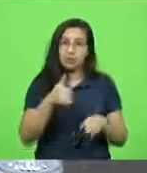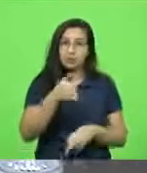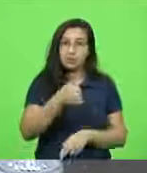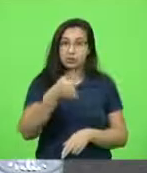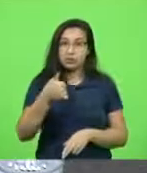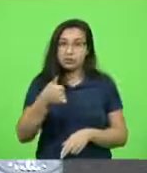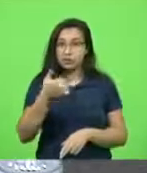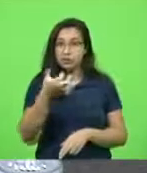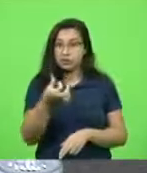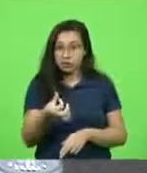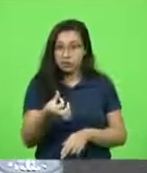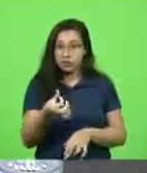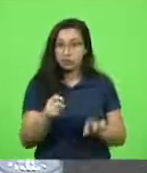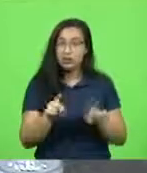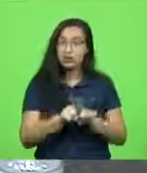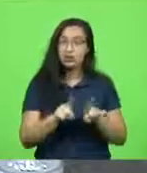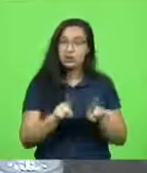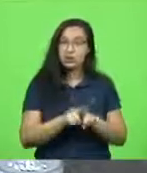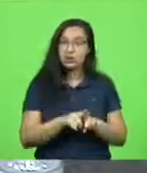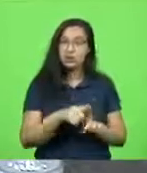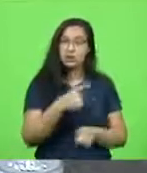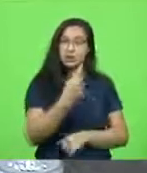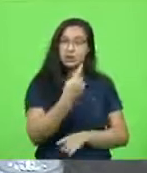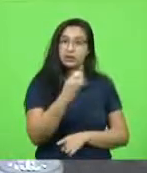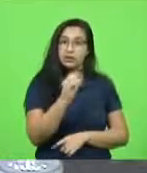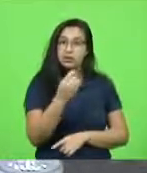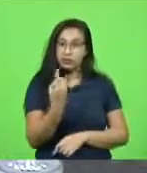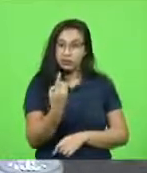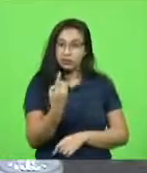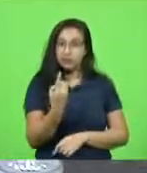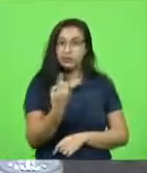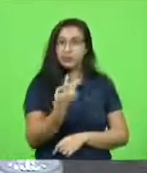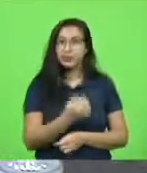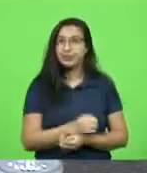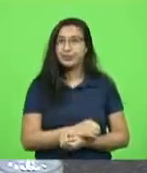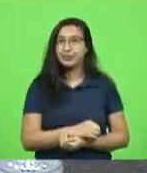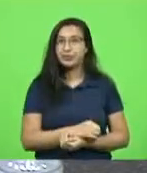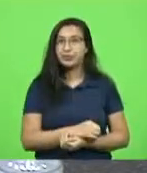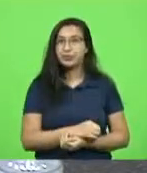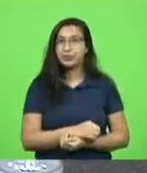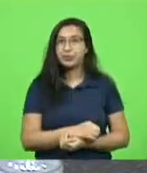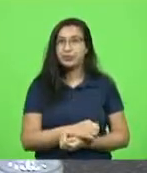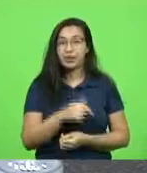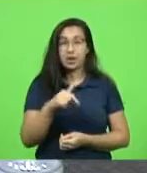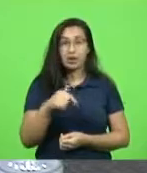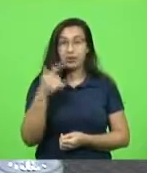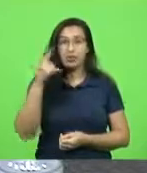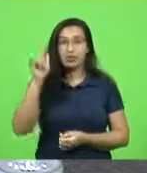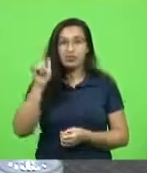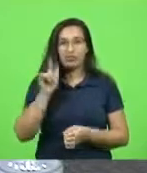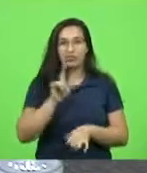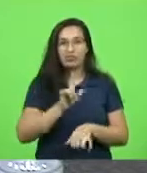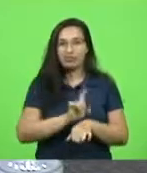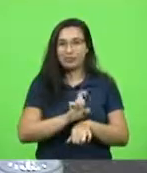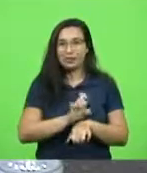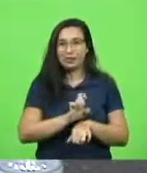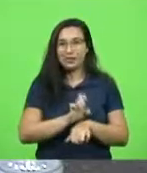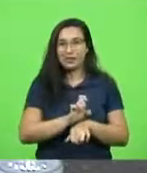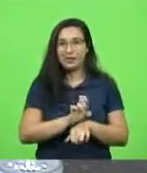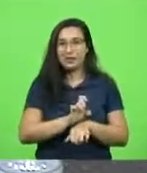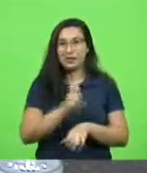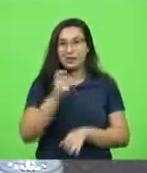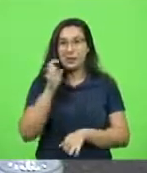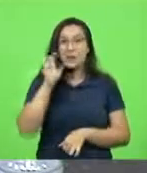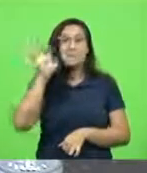como é a própria 101 nós seremos um outro estado se imagina